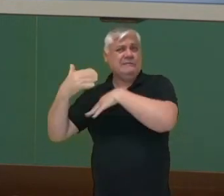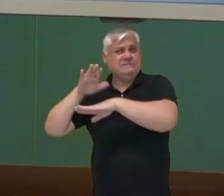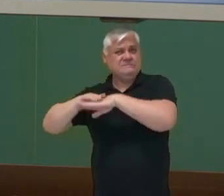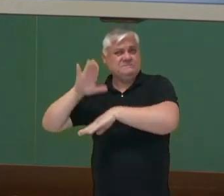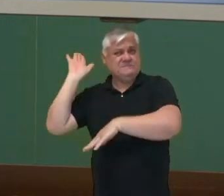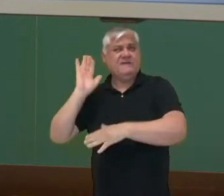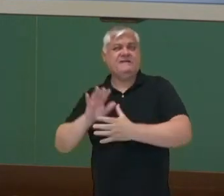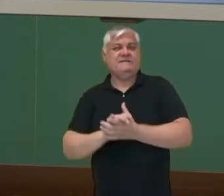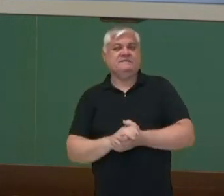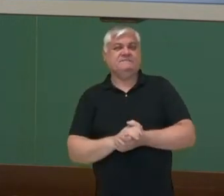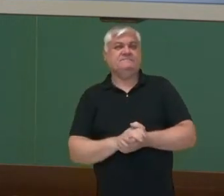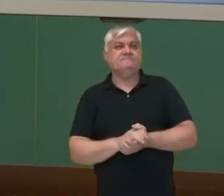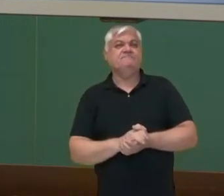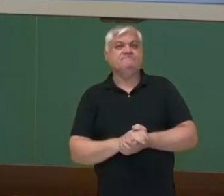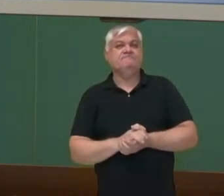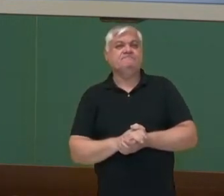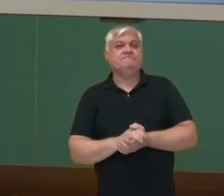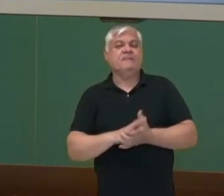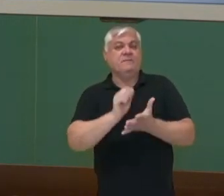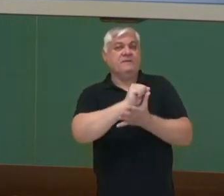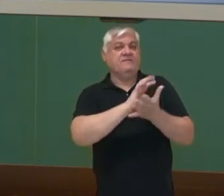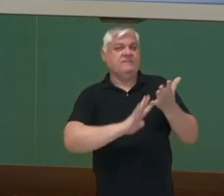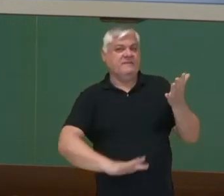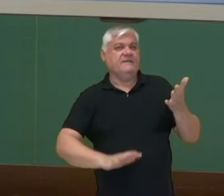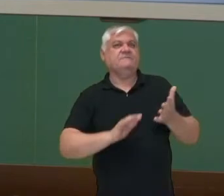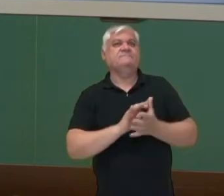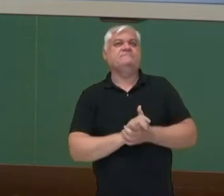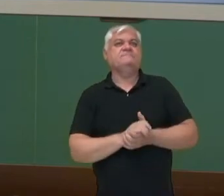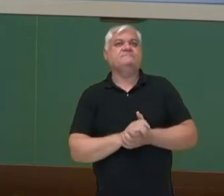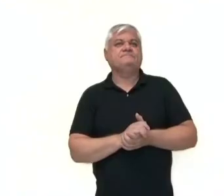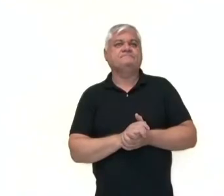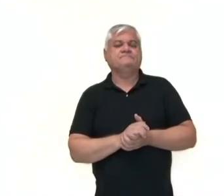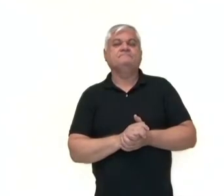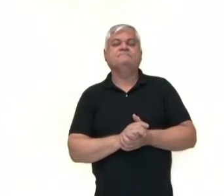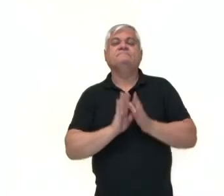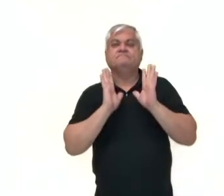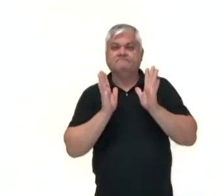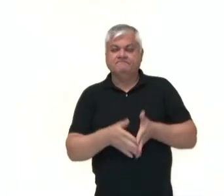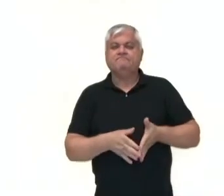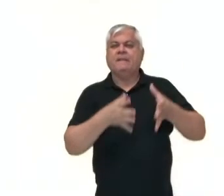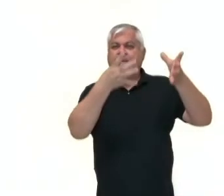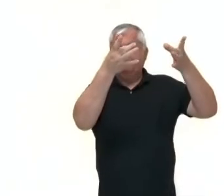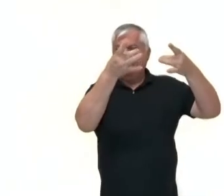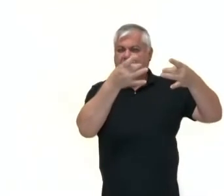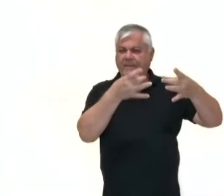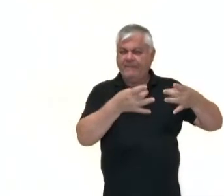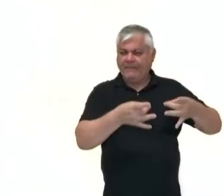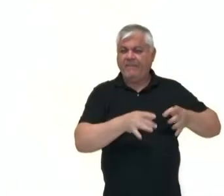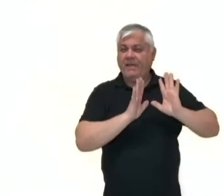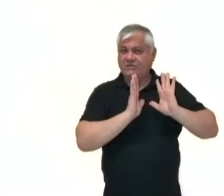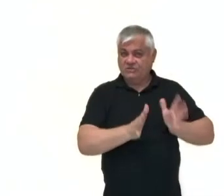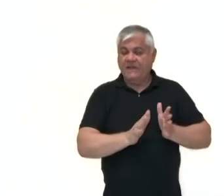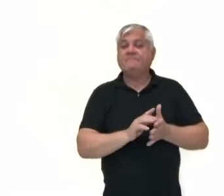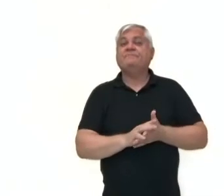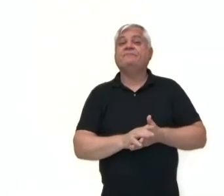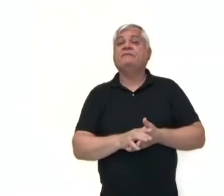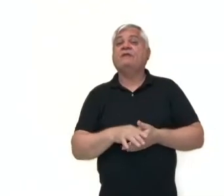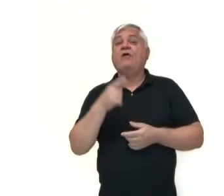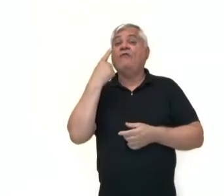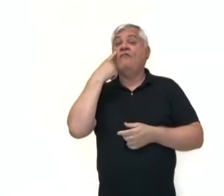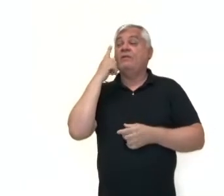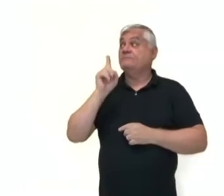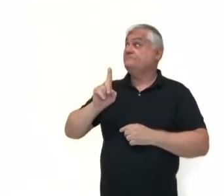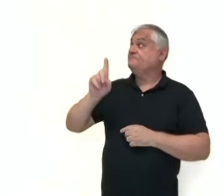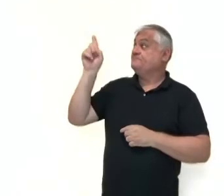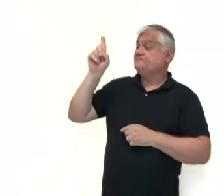originalmente, certo? E aí vamos para mais uma atividade ali, analisando o que a gente estudou sobre a vegetação da região Sudeste. Observem o